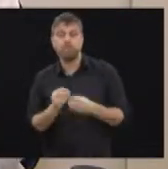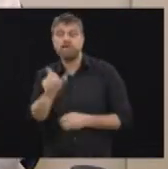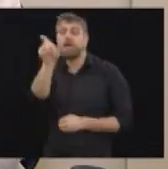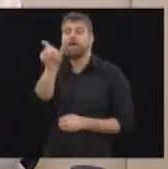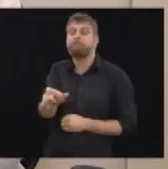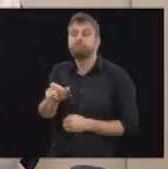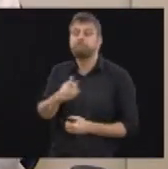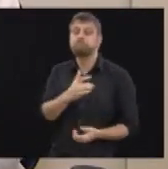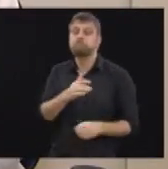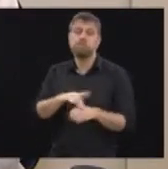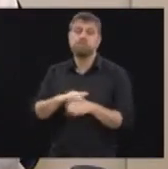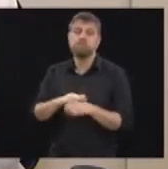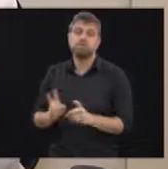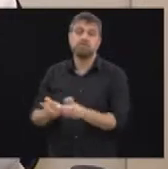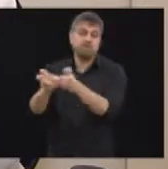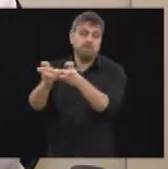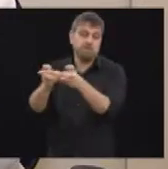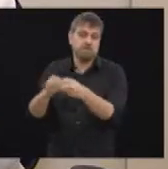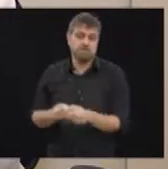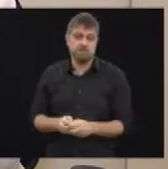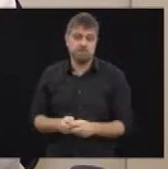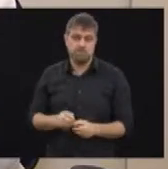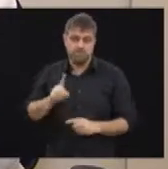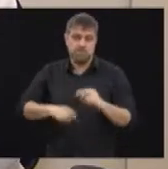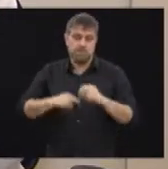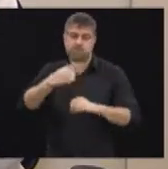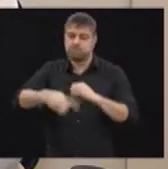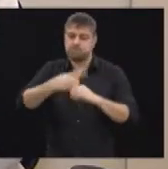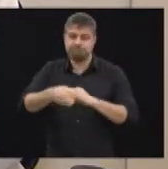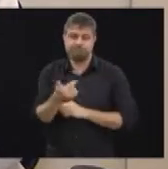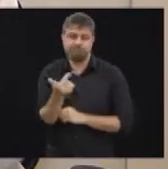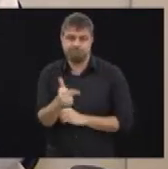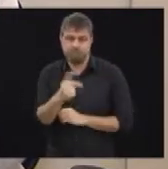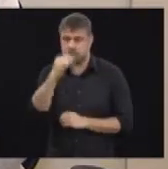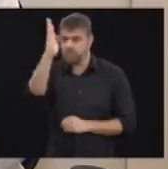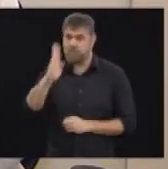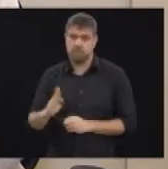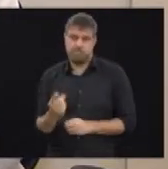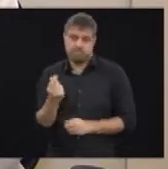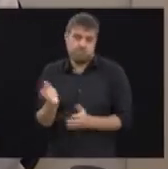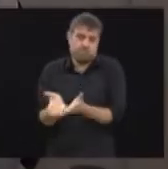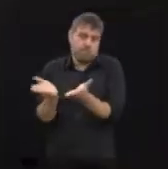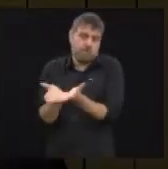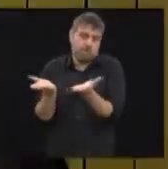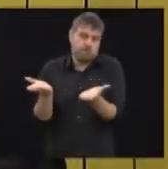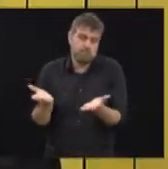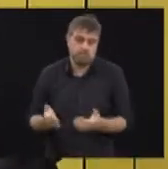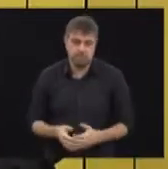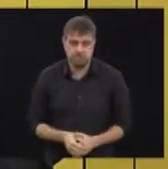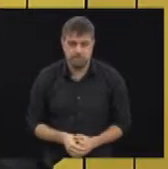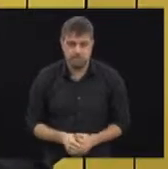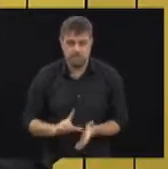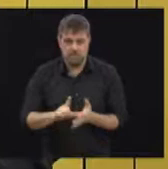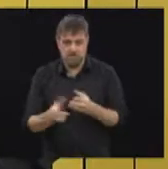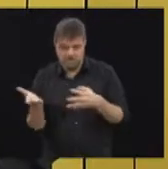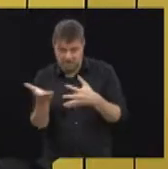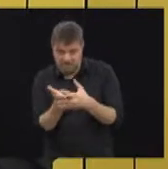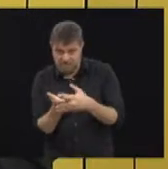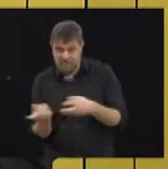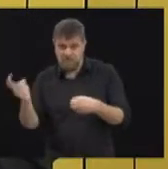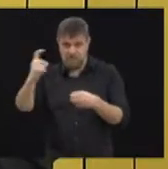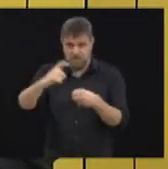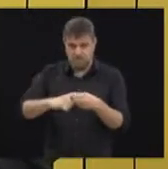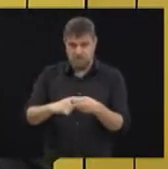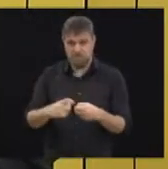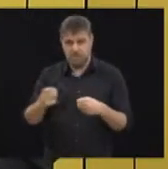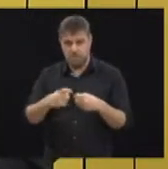é que ficam os nossos pacientes? Como é que fica o Brasil, aquele que não tem acesso? Depois do intervalo, o Momento Saúde